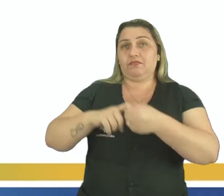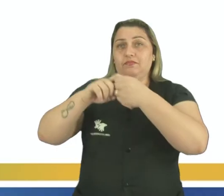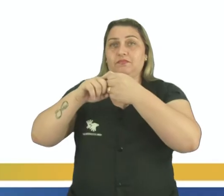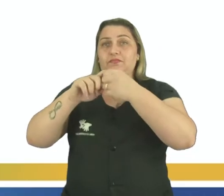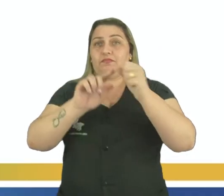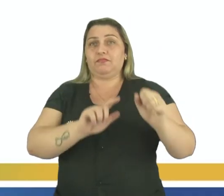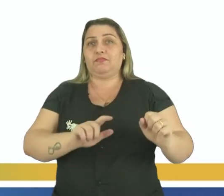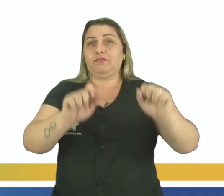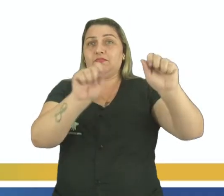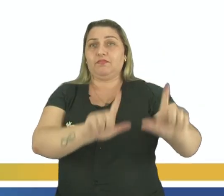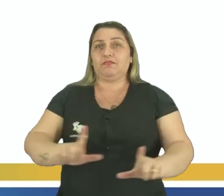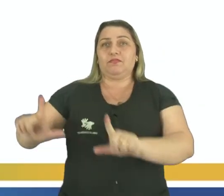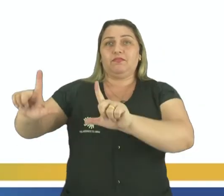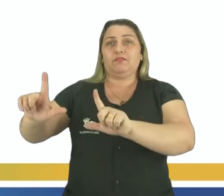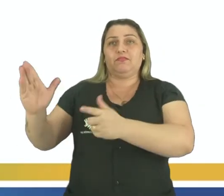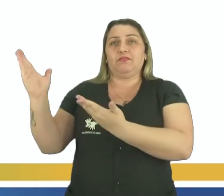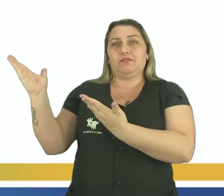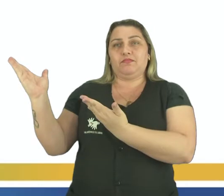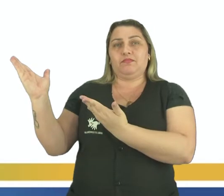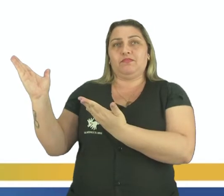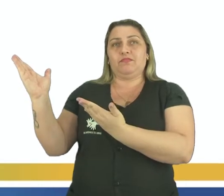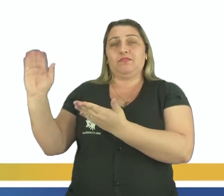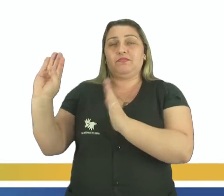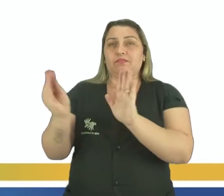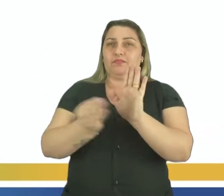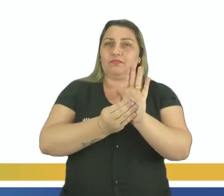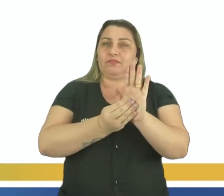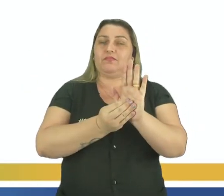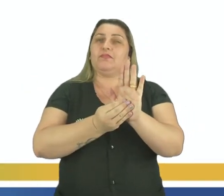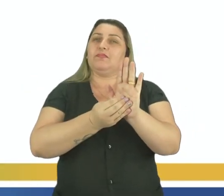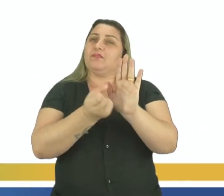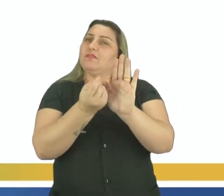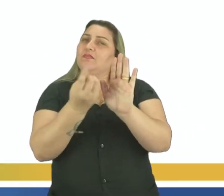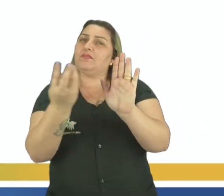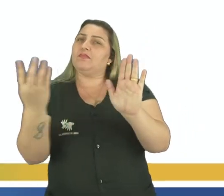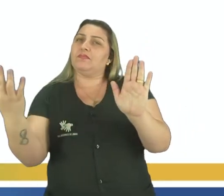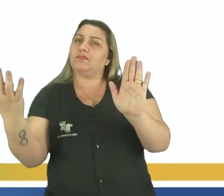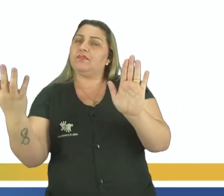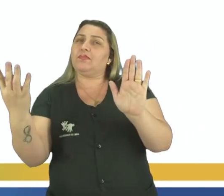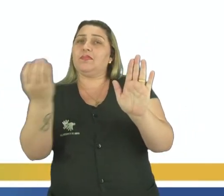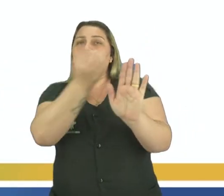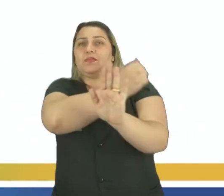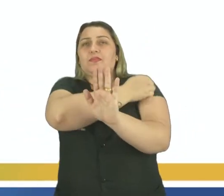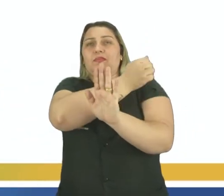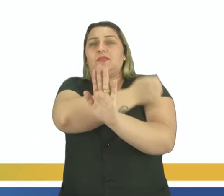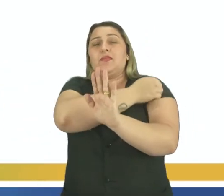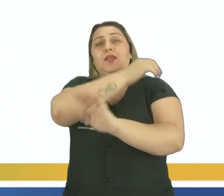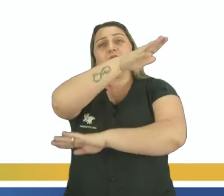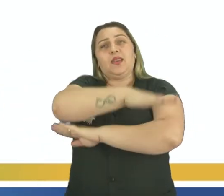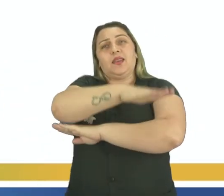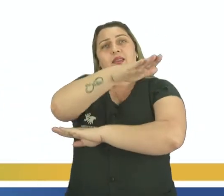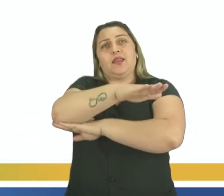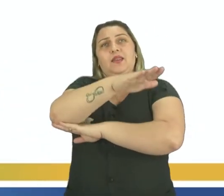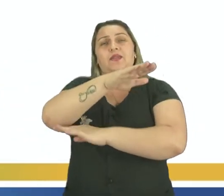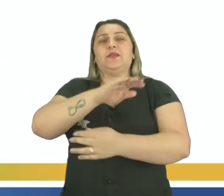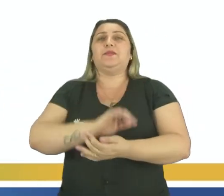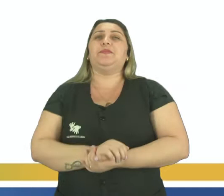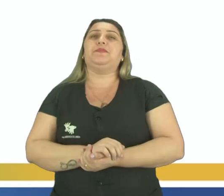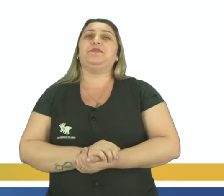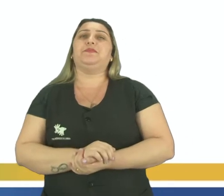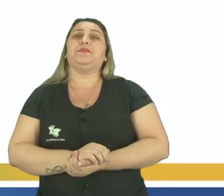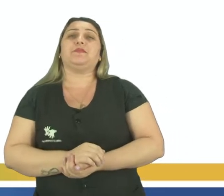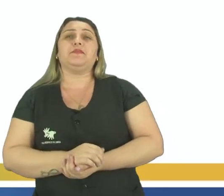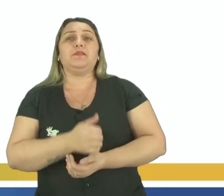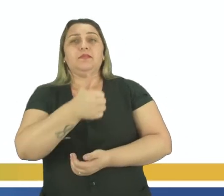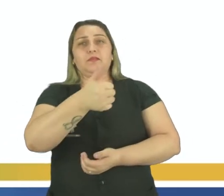telinha. Então, eu vou estar adicionando mais a quantidade de alunos do turno da tarde. Então, aí eu vou